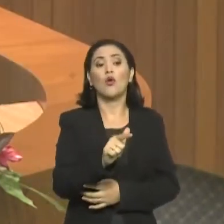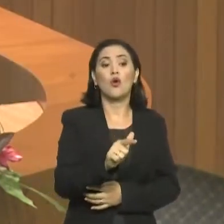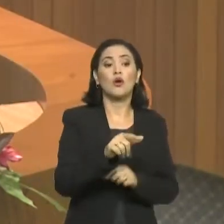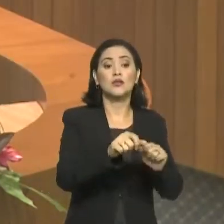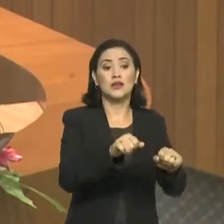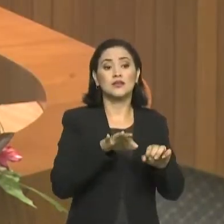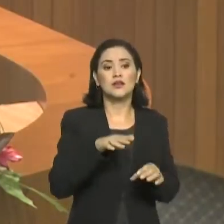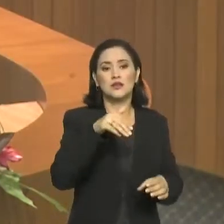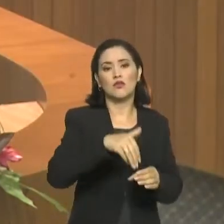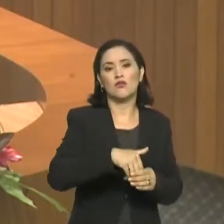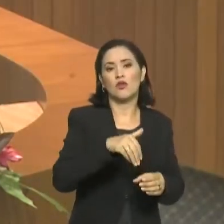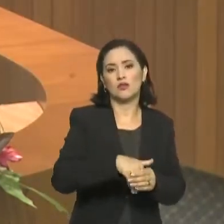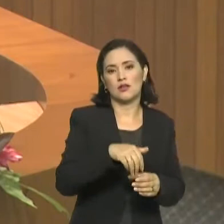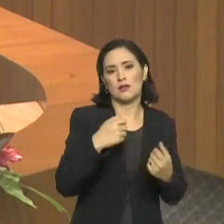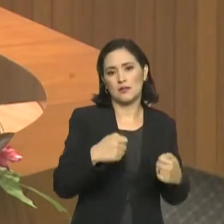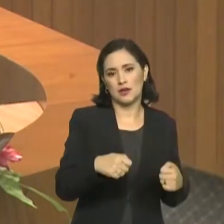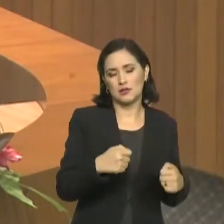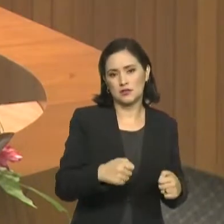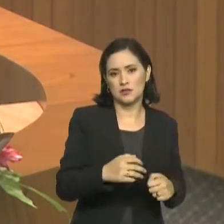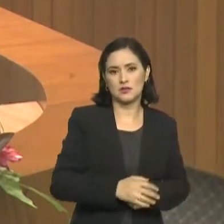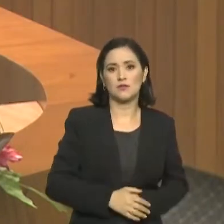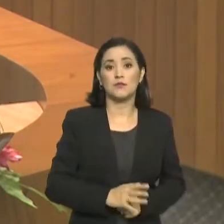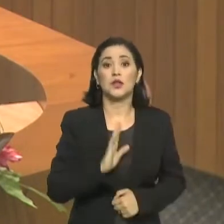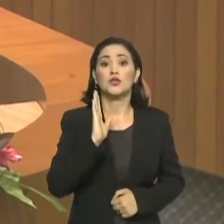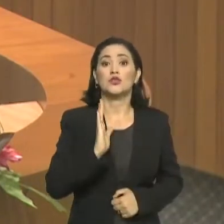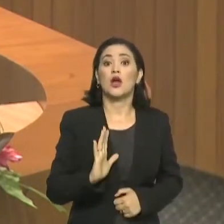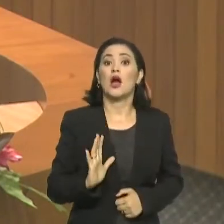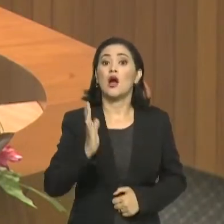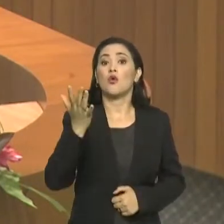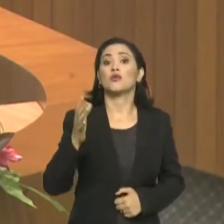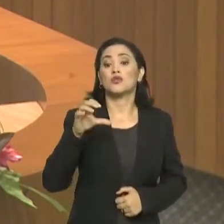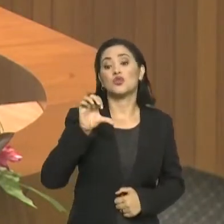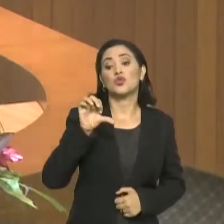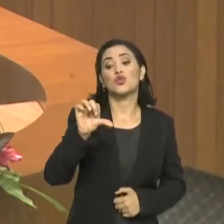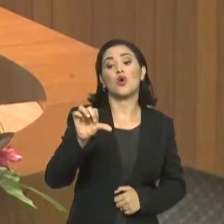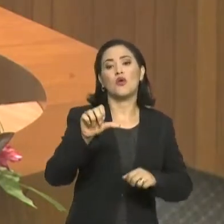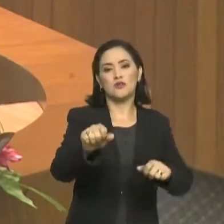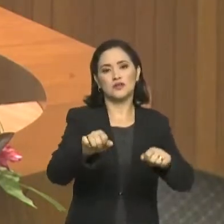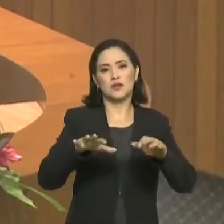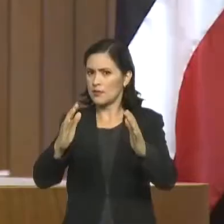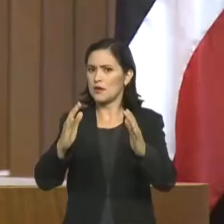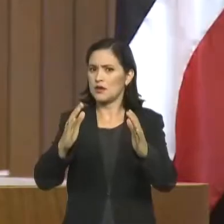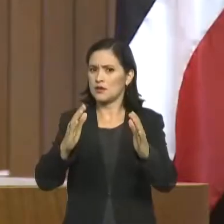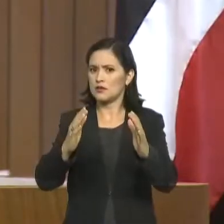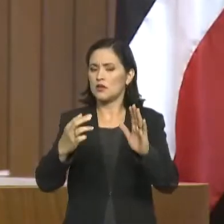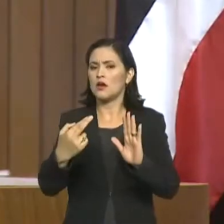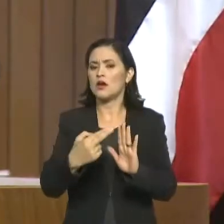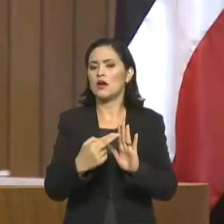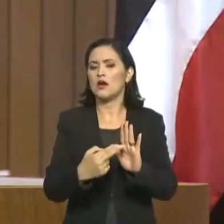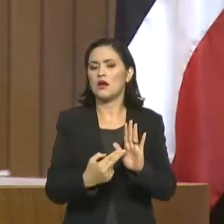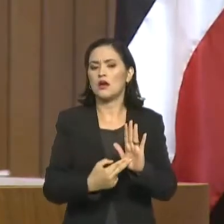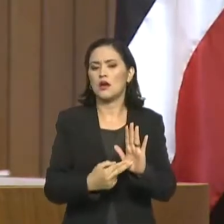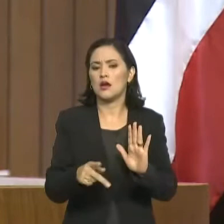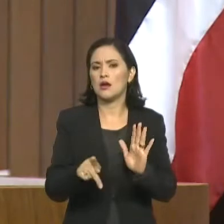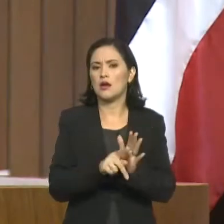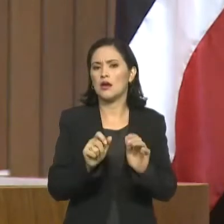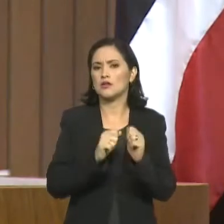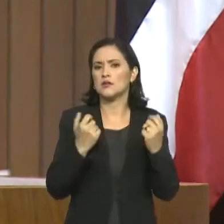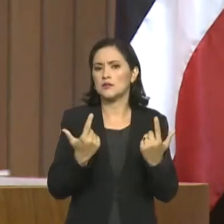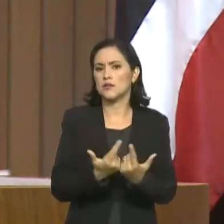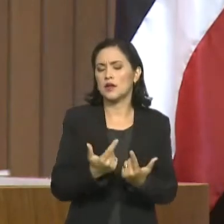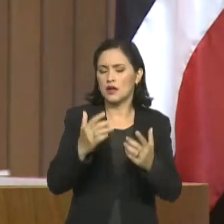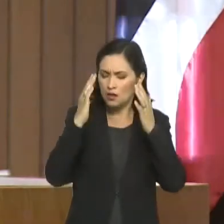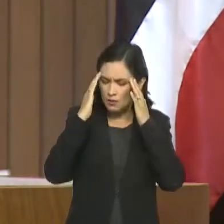Duarte Júnior pediu celeridade na tramitação e aprovação de um projeto de autoria do Poder Executivo que trata sobre a criação do